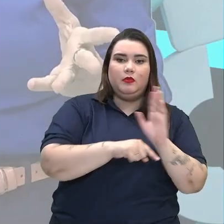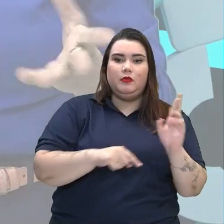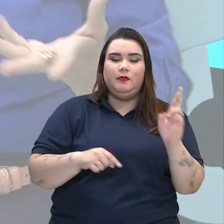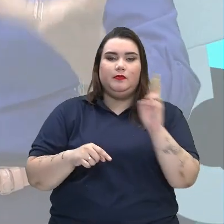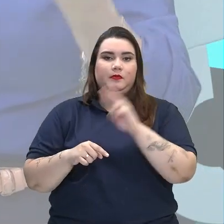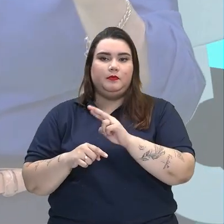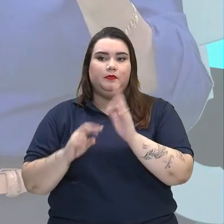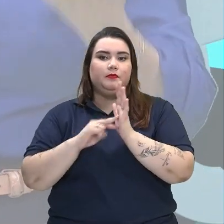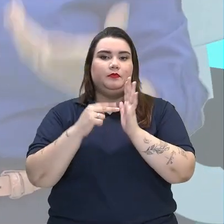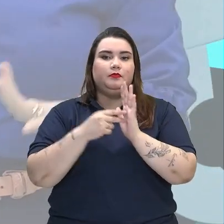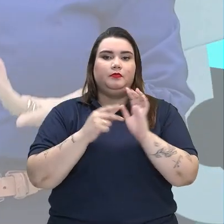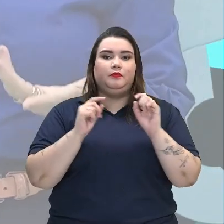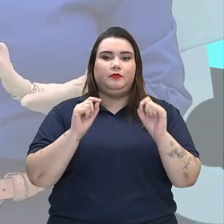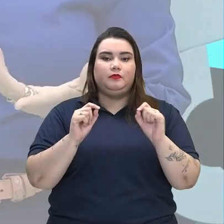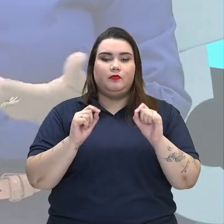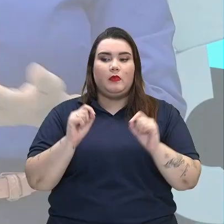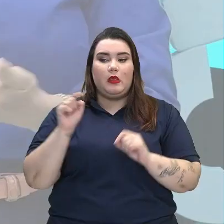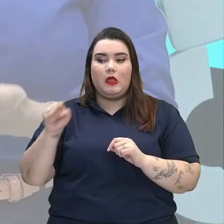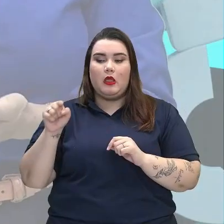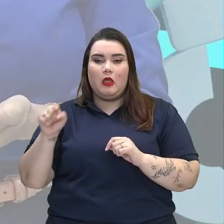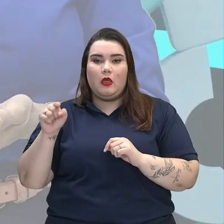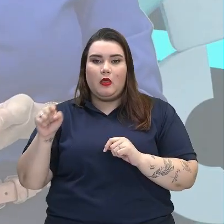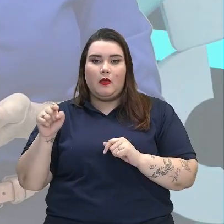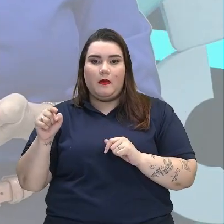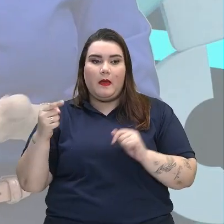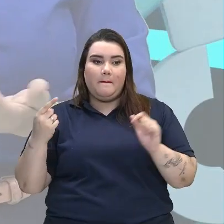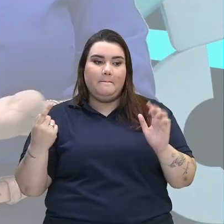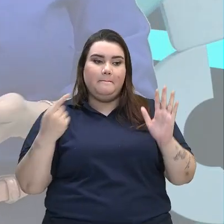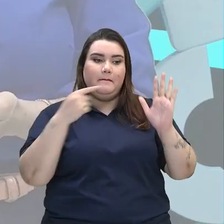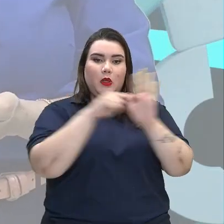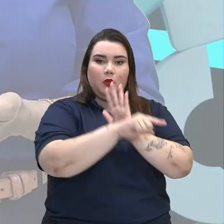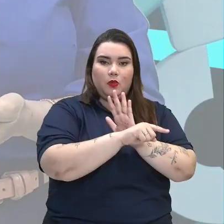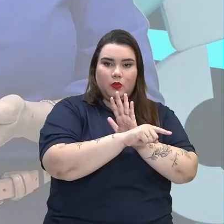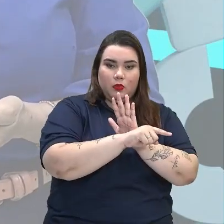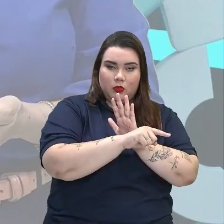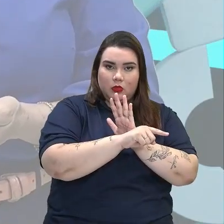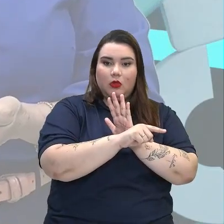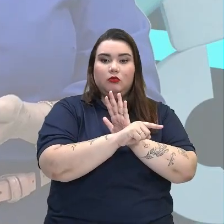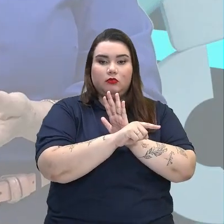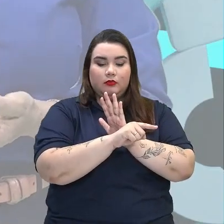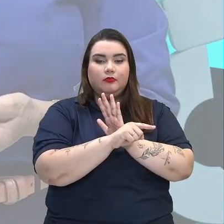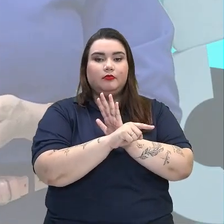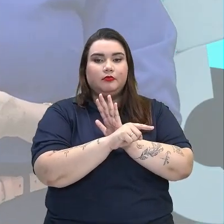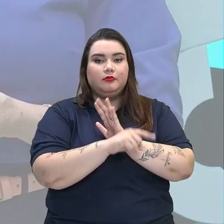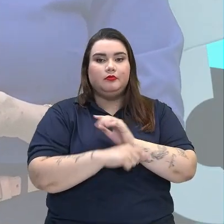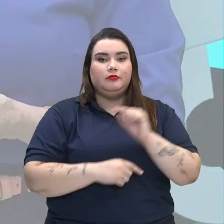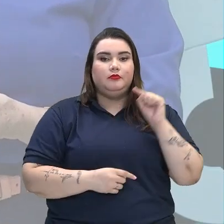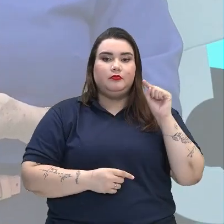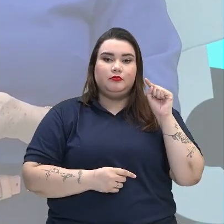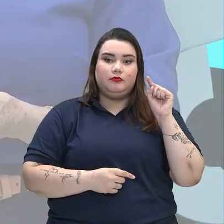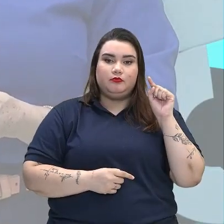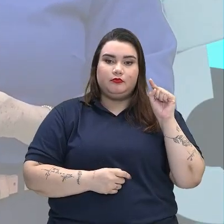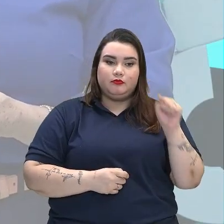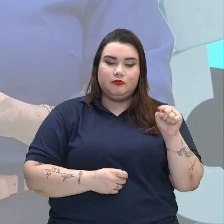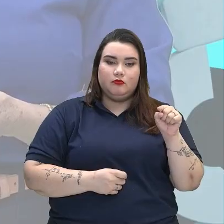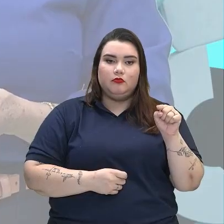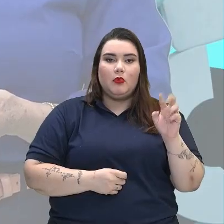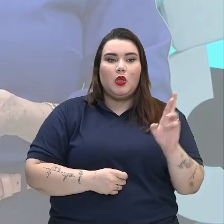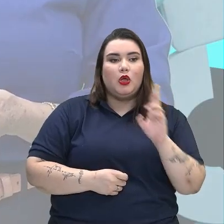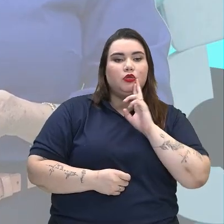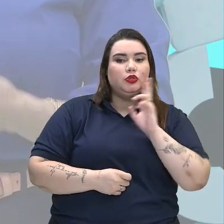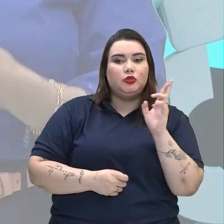Ou seja, o entrevistador formula uma pergunta, uma questão, e obtém